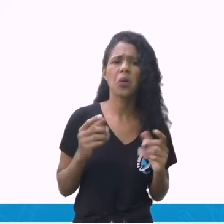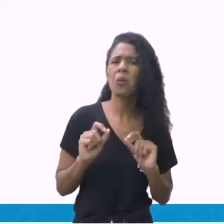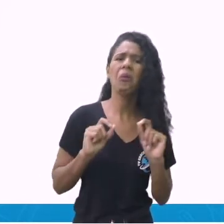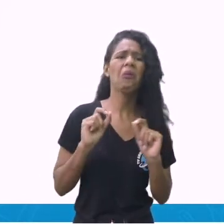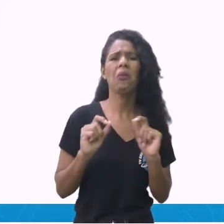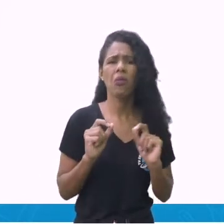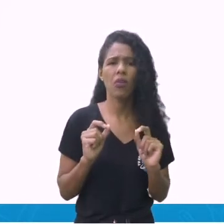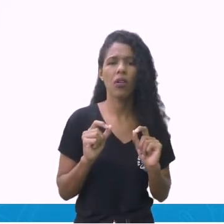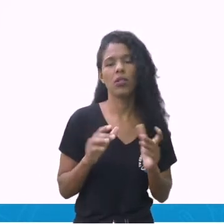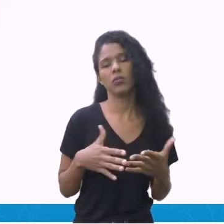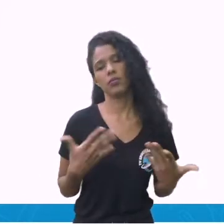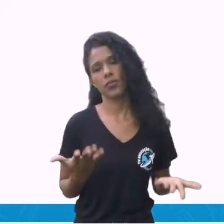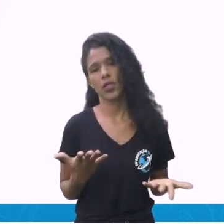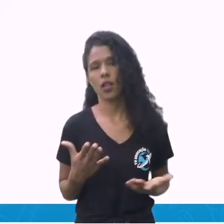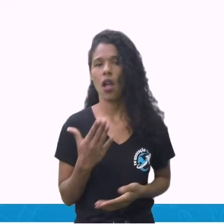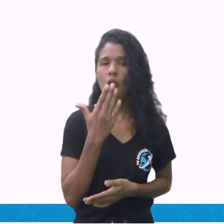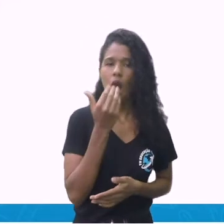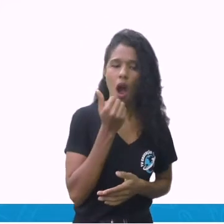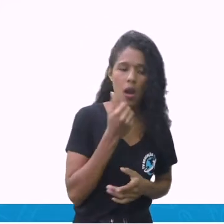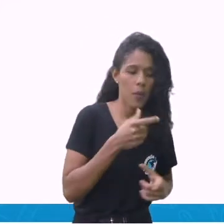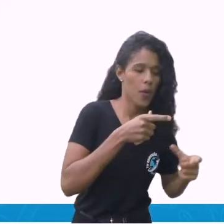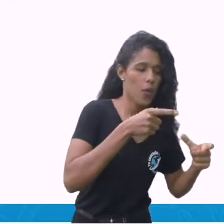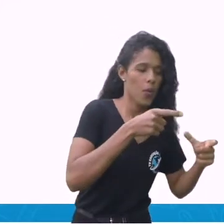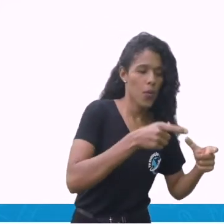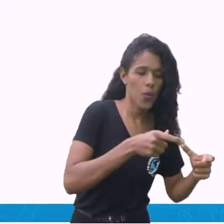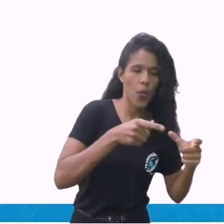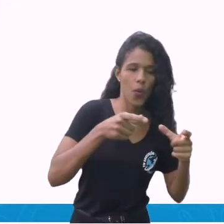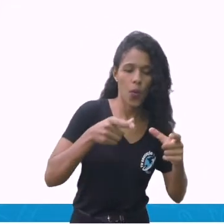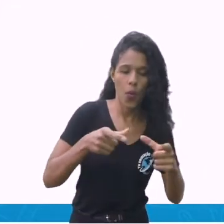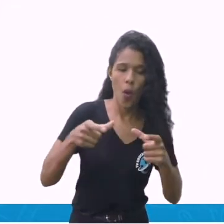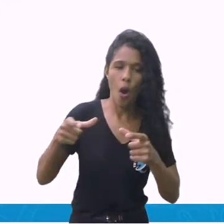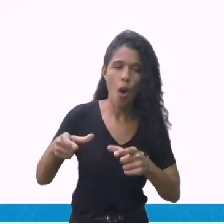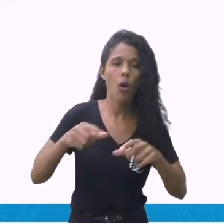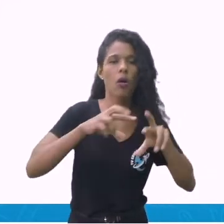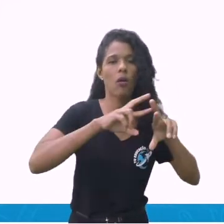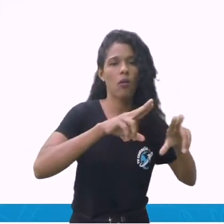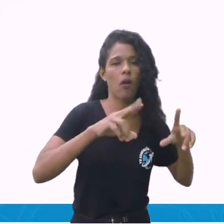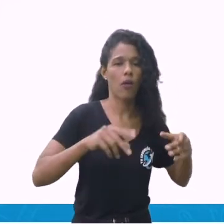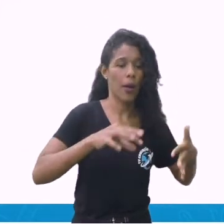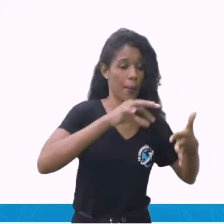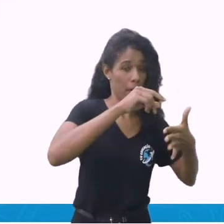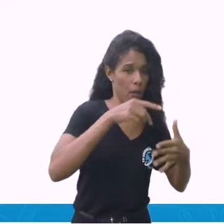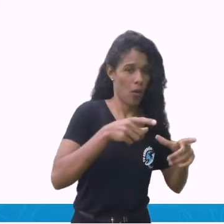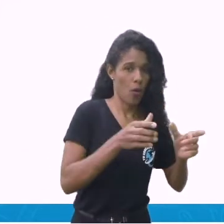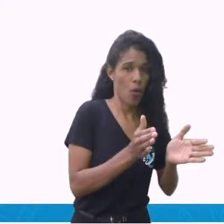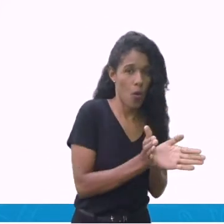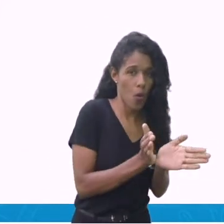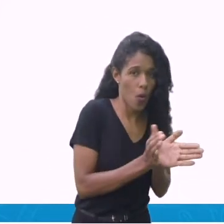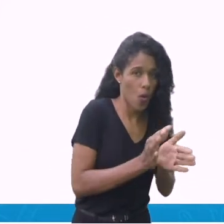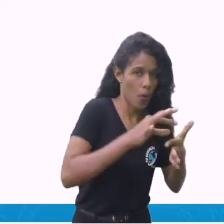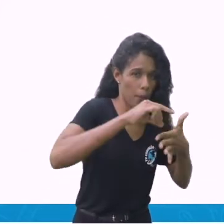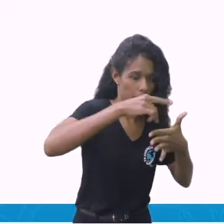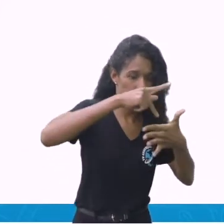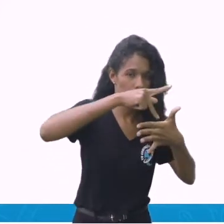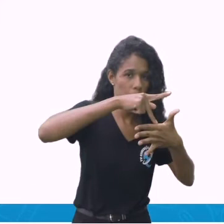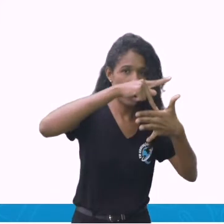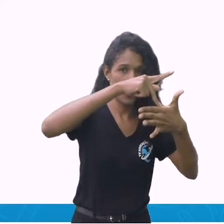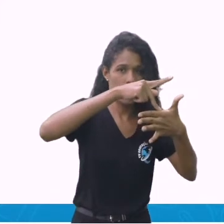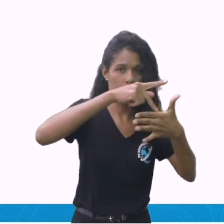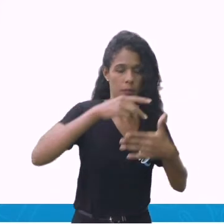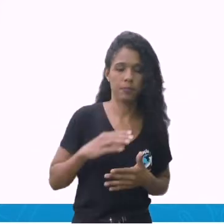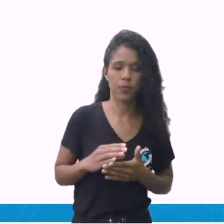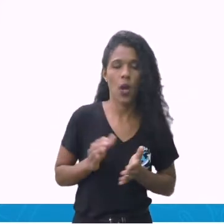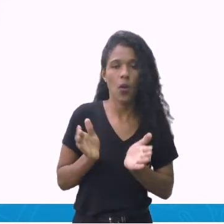alimentos de todos os grupos. Não devo me alimentar somente de proteína, ou somente de carboidrato,